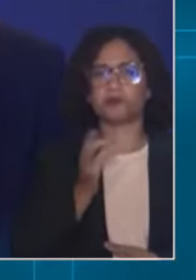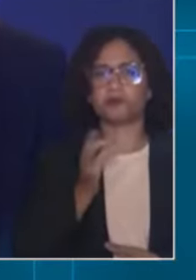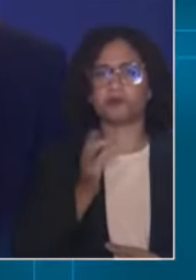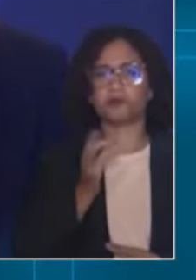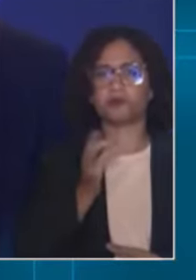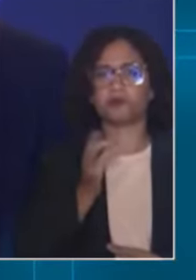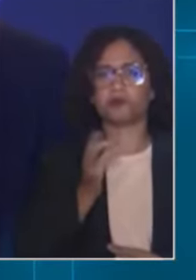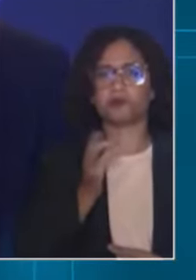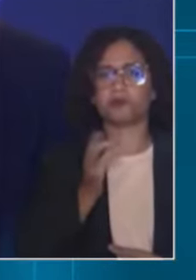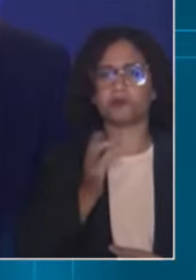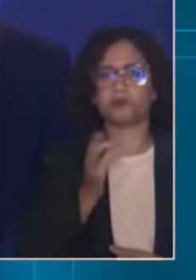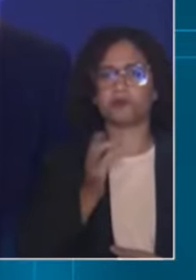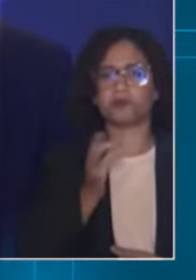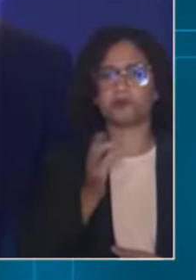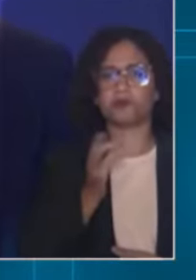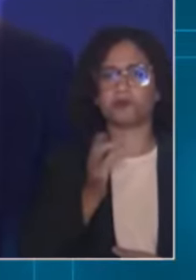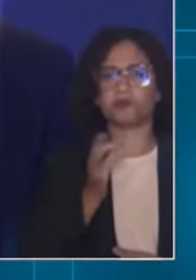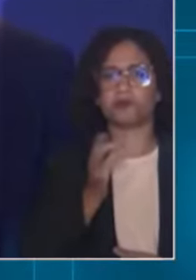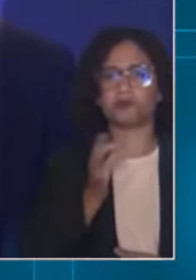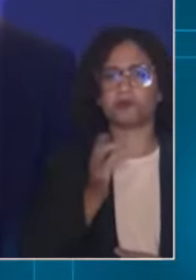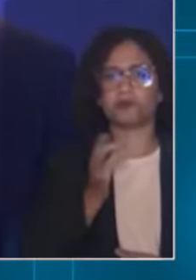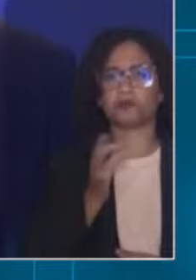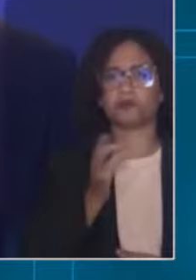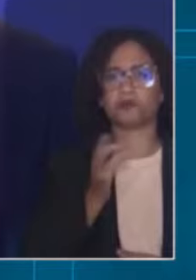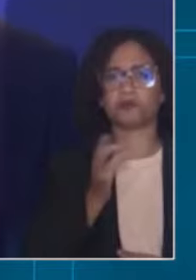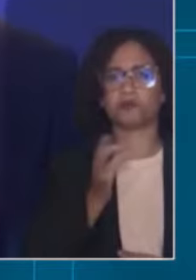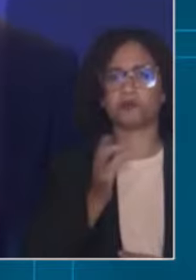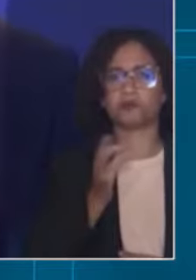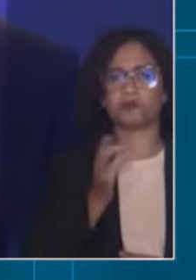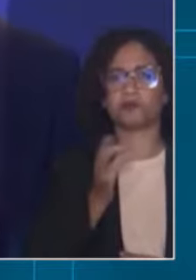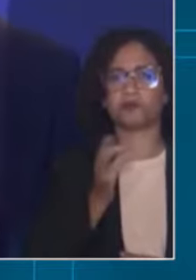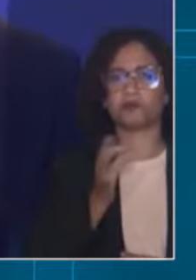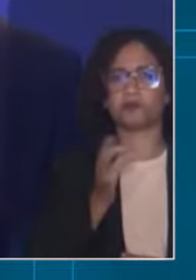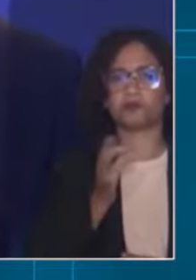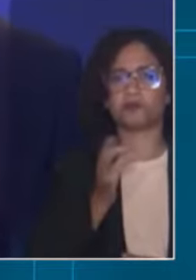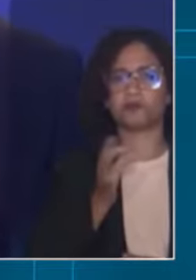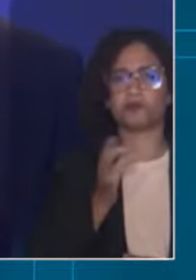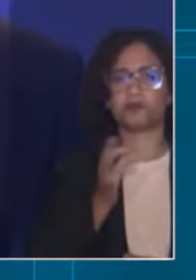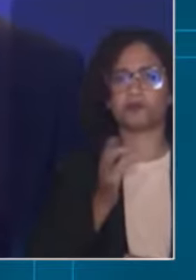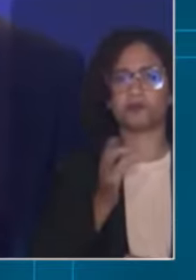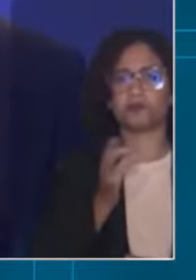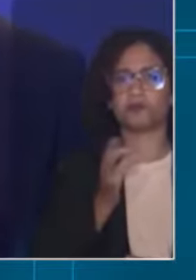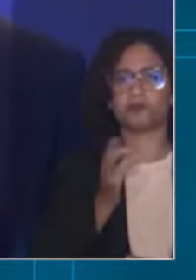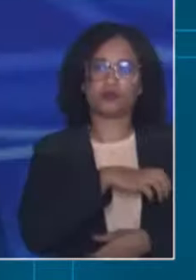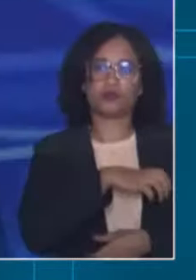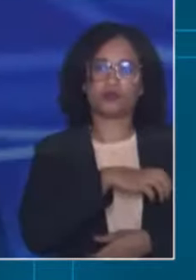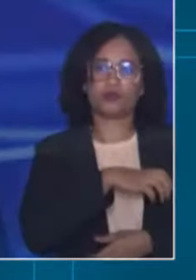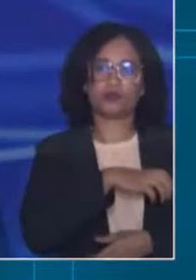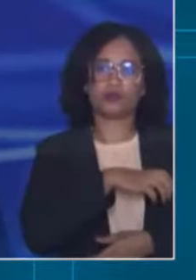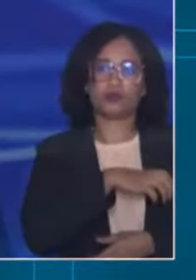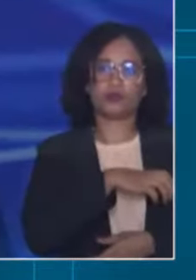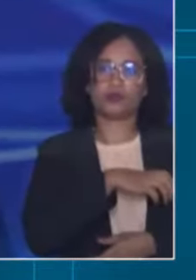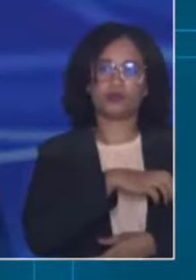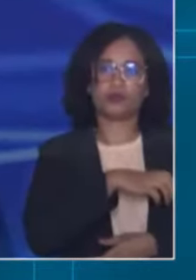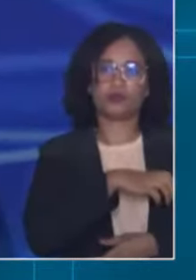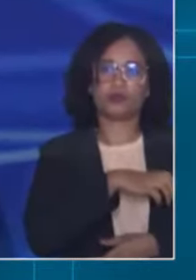acho que 16 anos, é isso, de PT no governo da Bahia. Em Salvador, tá indo completamente de União Brasil mais uma vez,